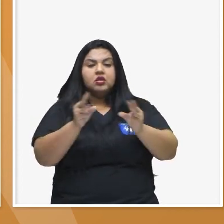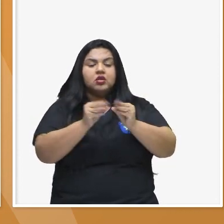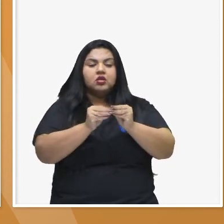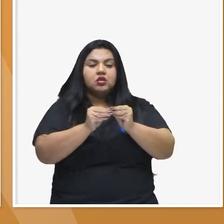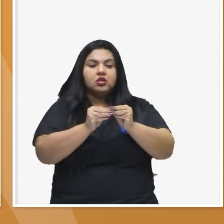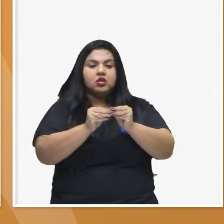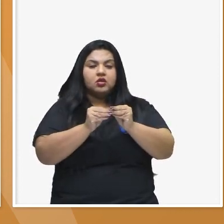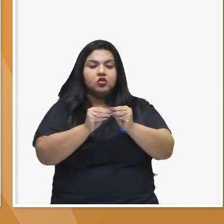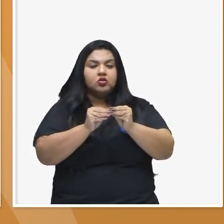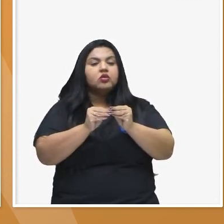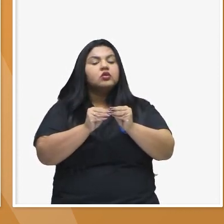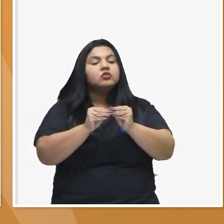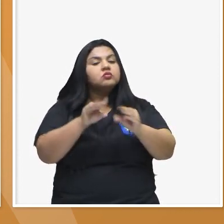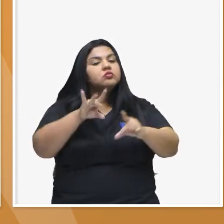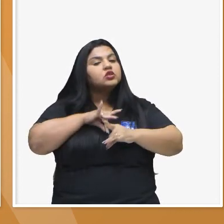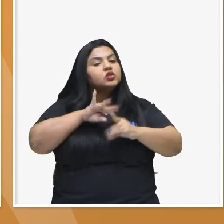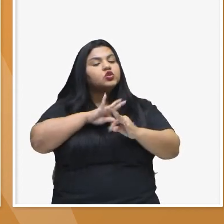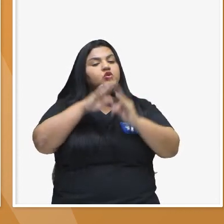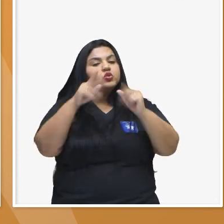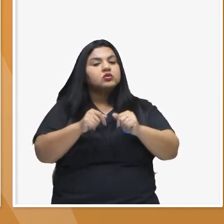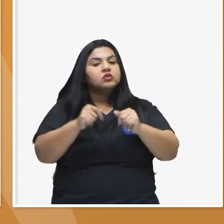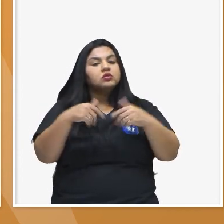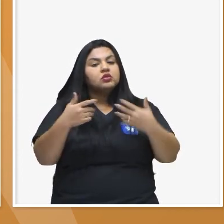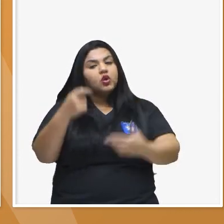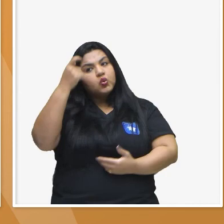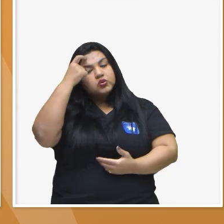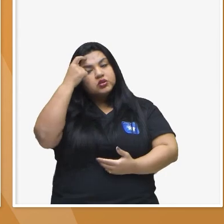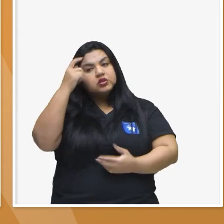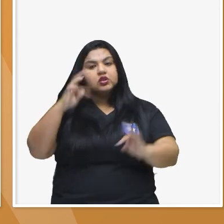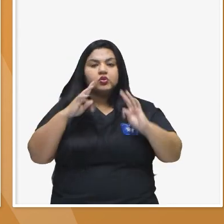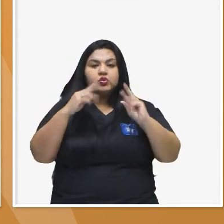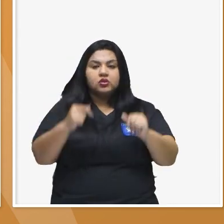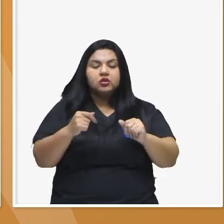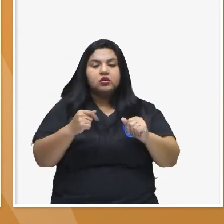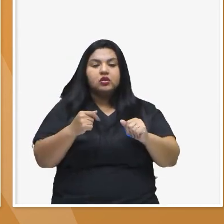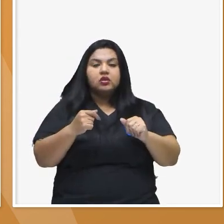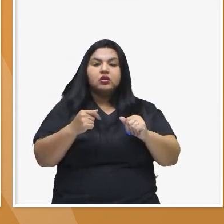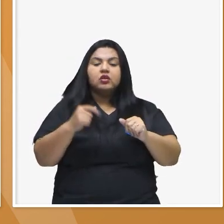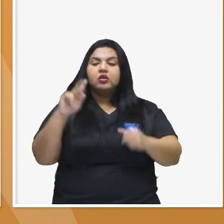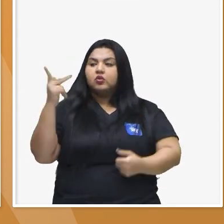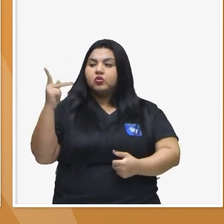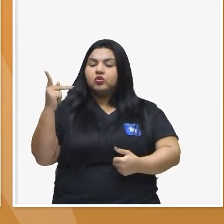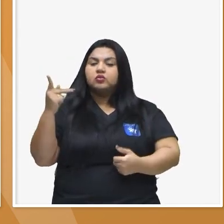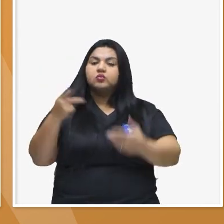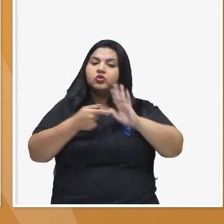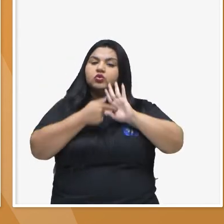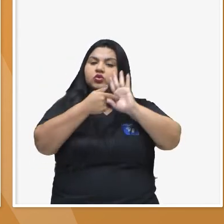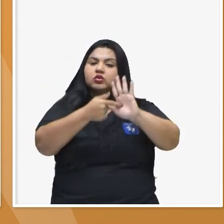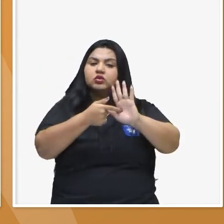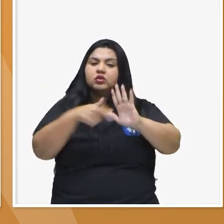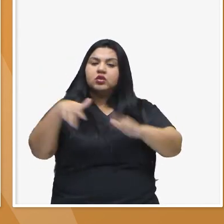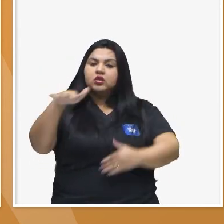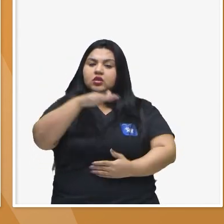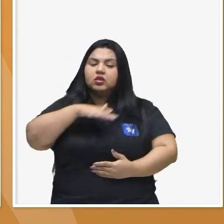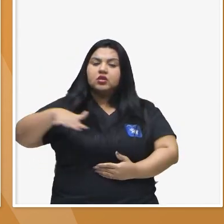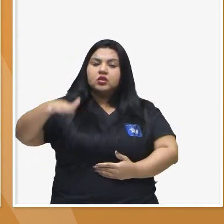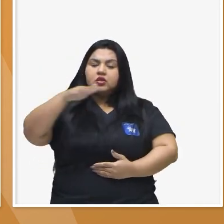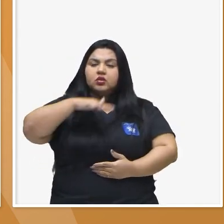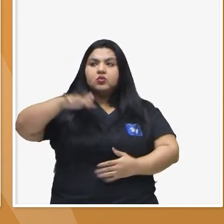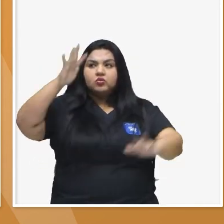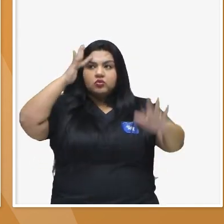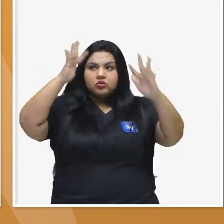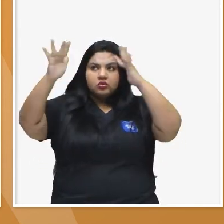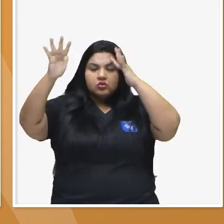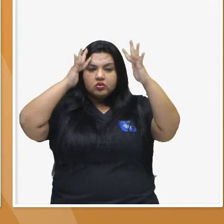espírito absoluto. Então, Hegel trouxe essa ideia, né? Essa ideia no campo mais da